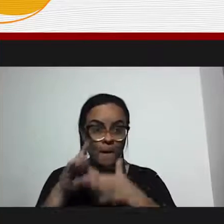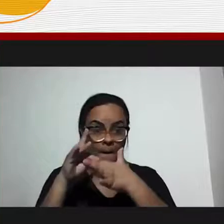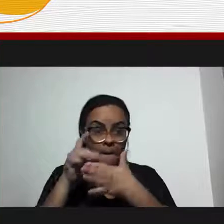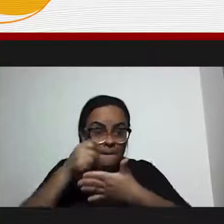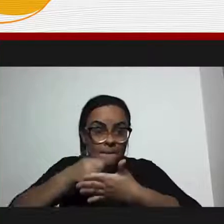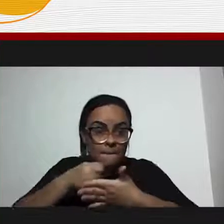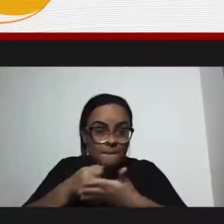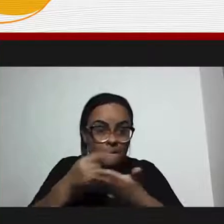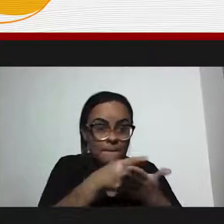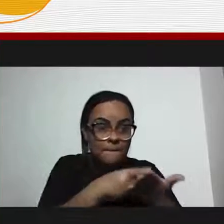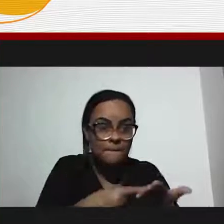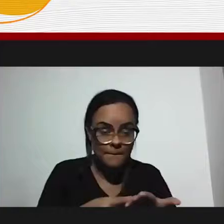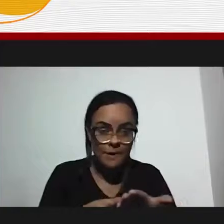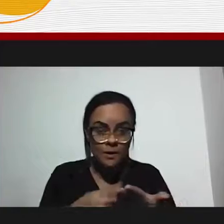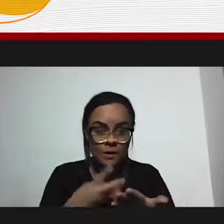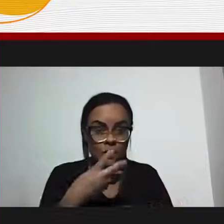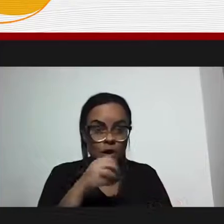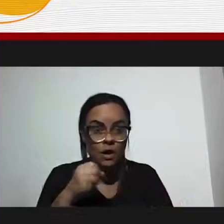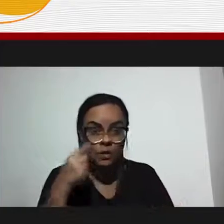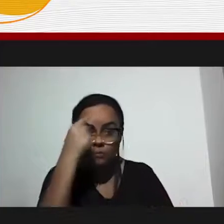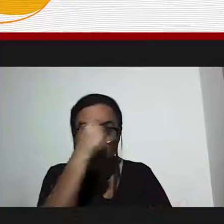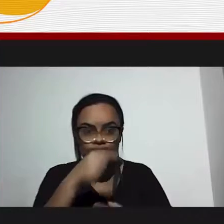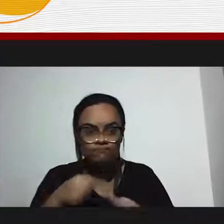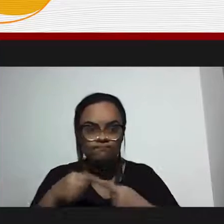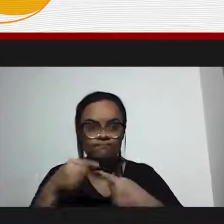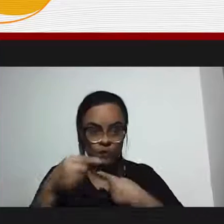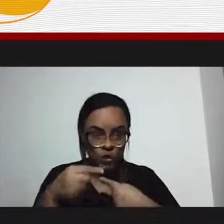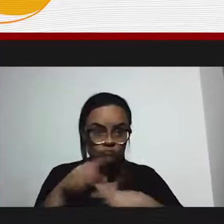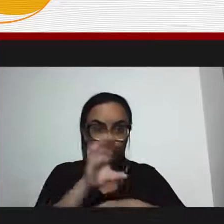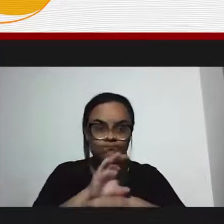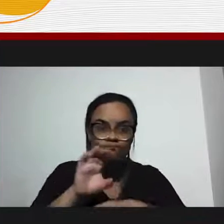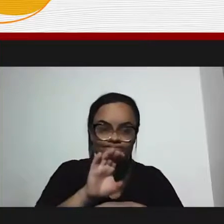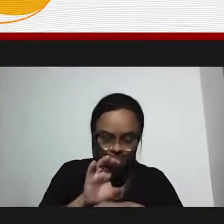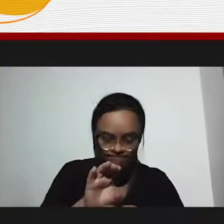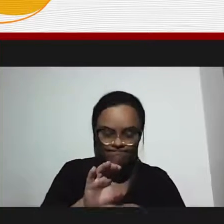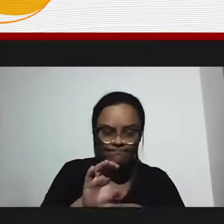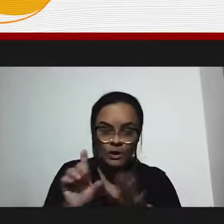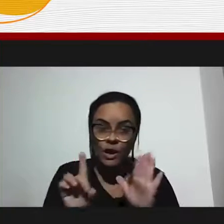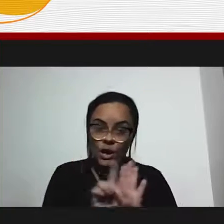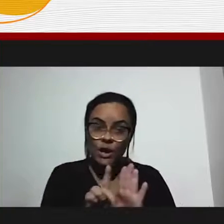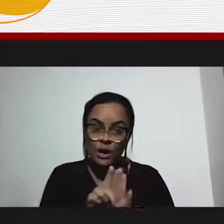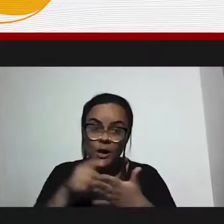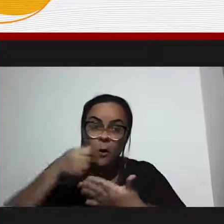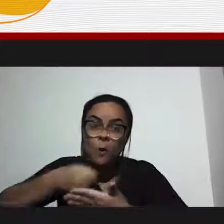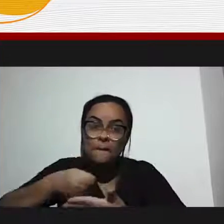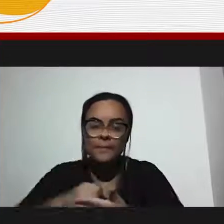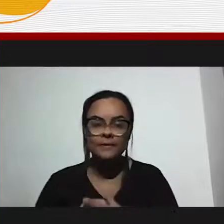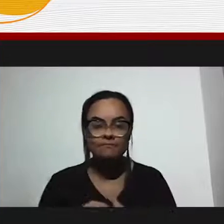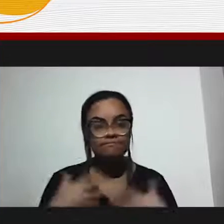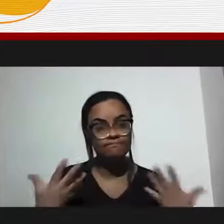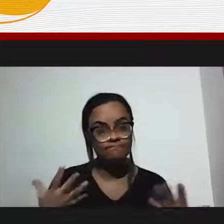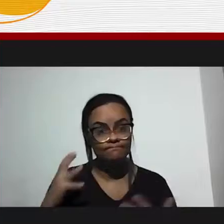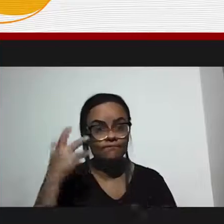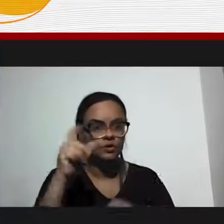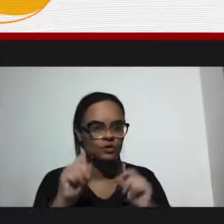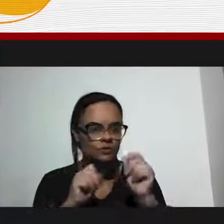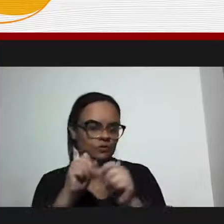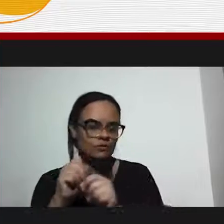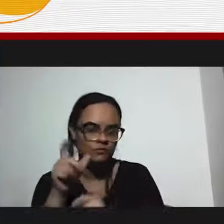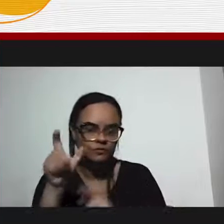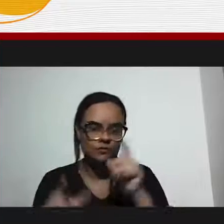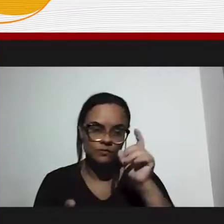tenho que cumprir as 40 horas, como diz a Constituição, como diz a lei. Mas o que acontece? Muitas